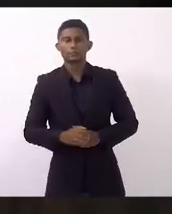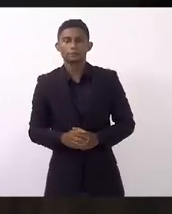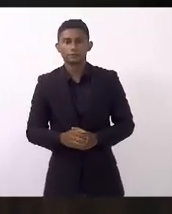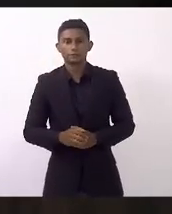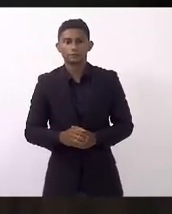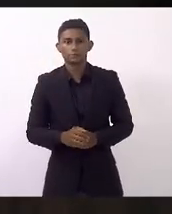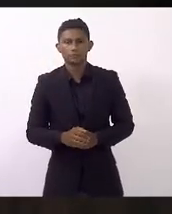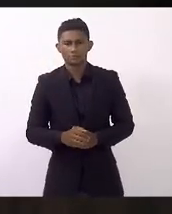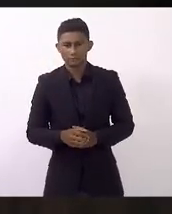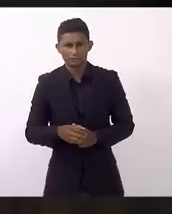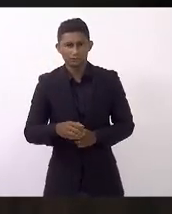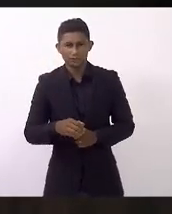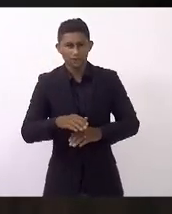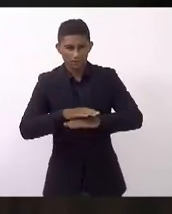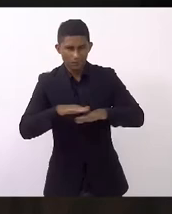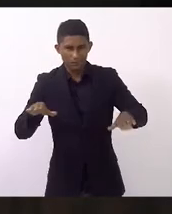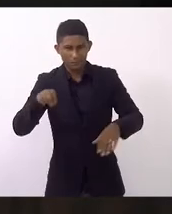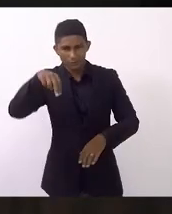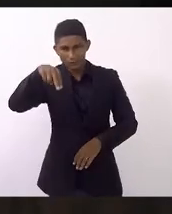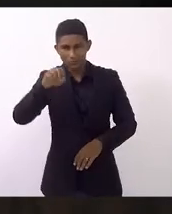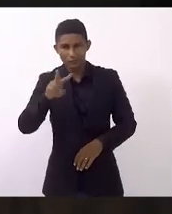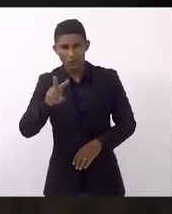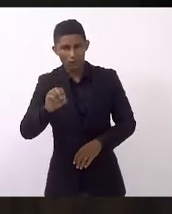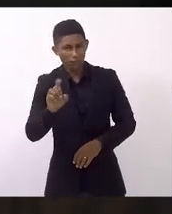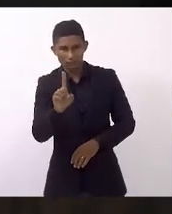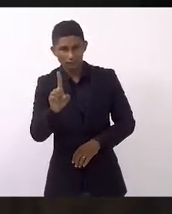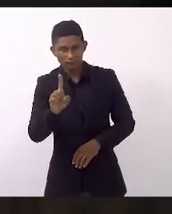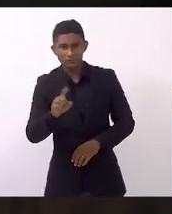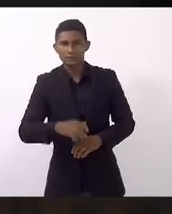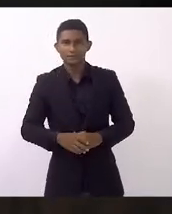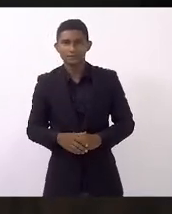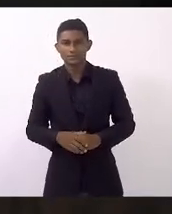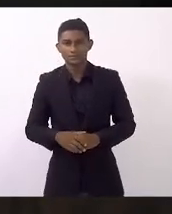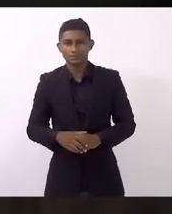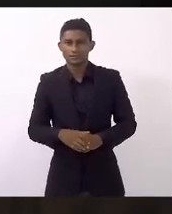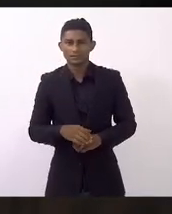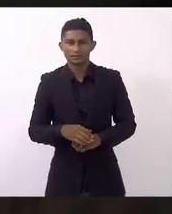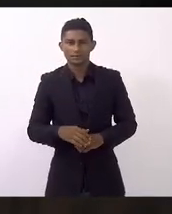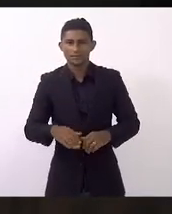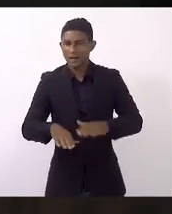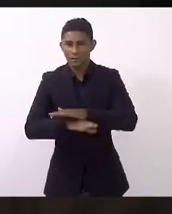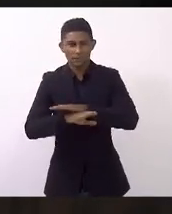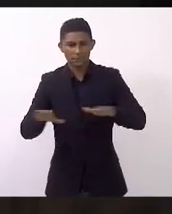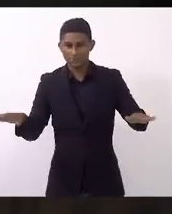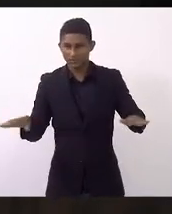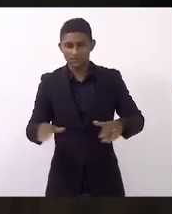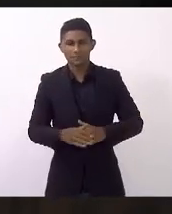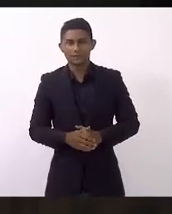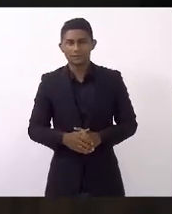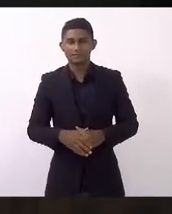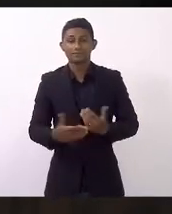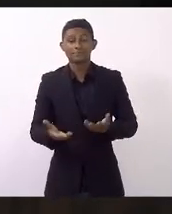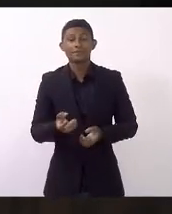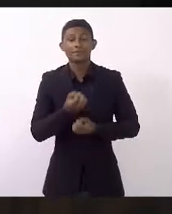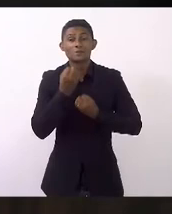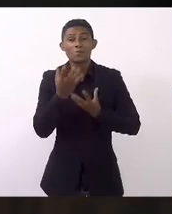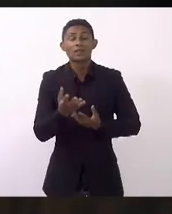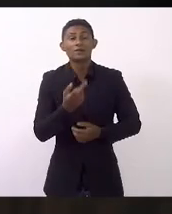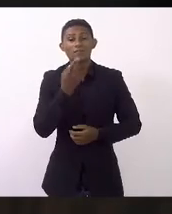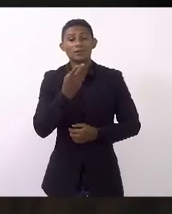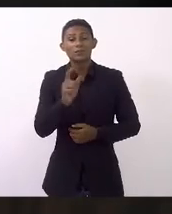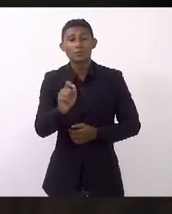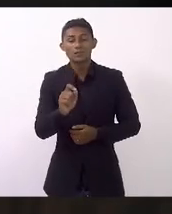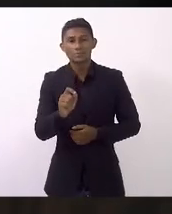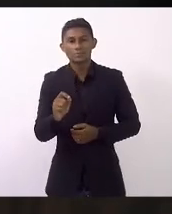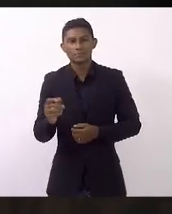Agora não é novo mais. Então, o novo que já não existe. Como diz o poeta Belchior, que há algum tempo